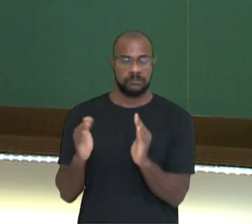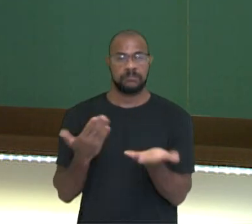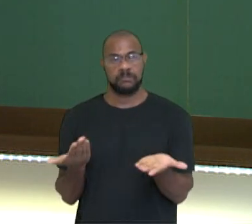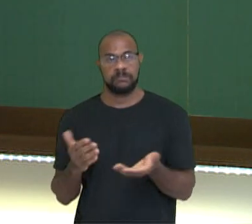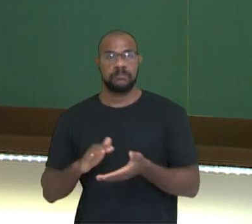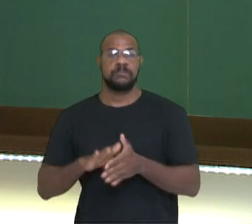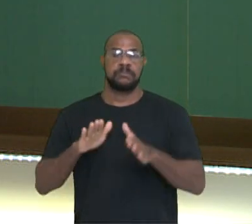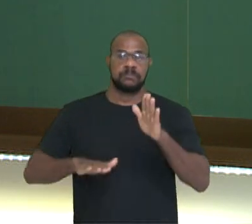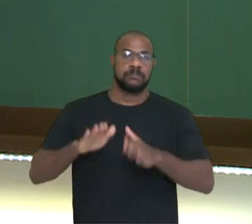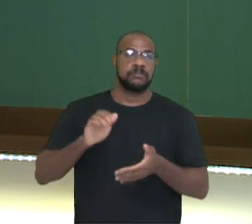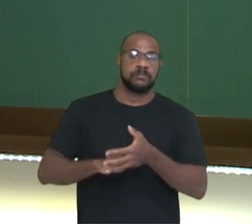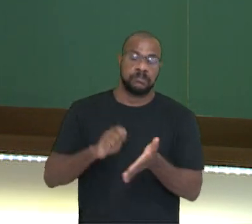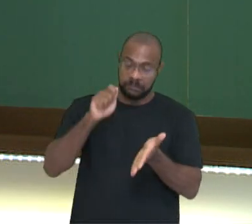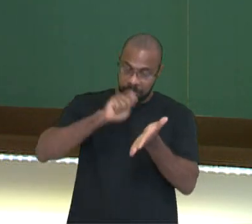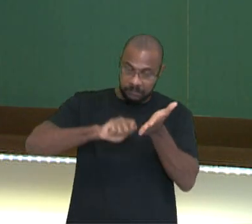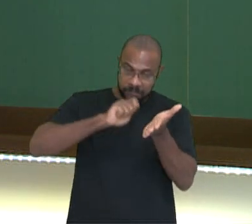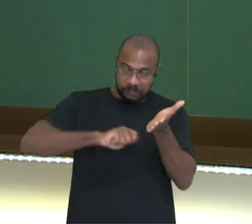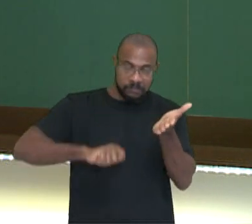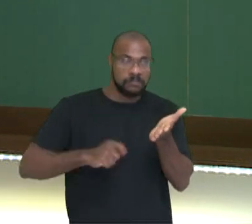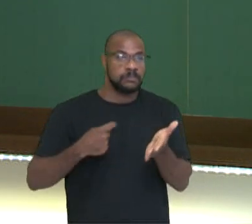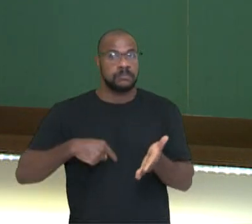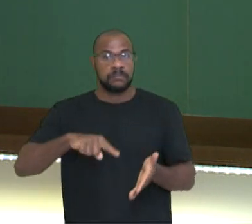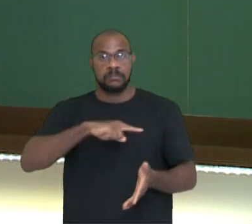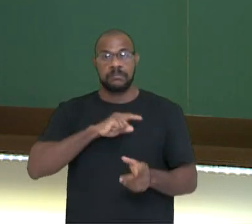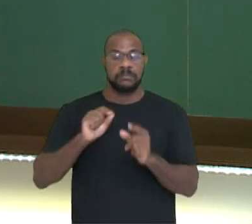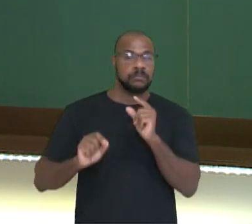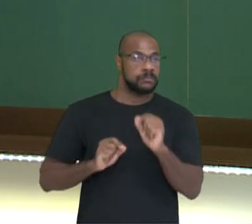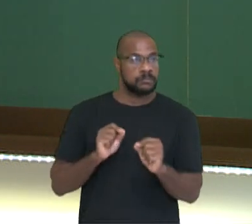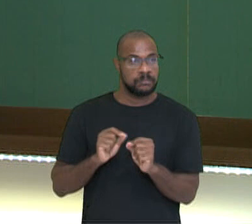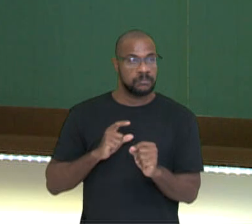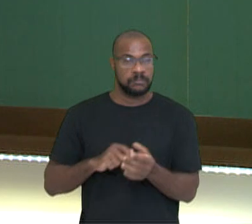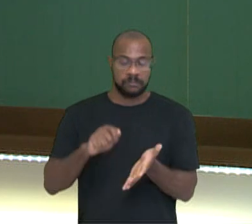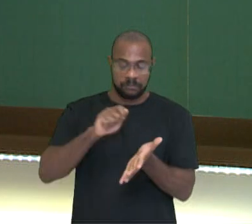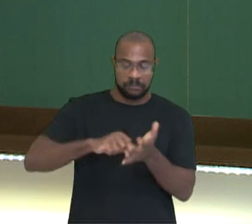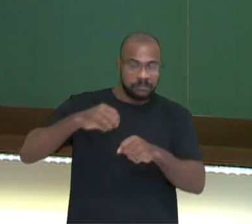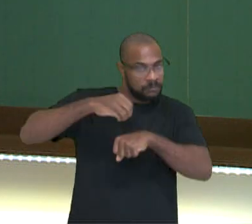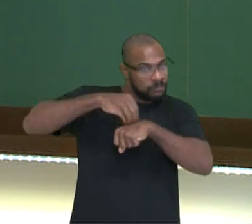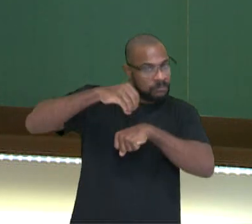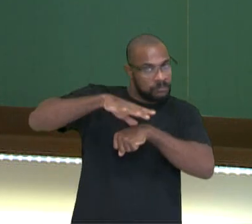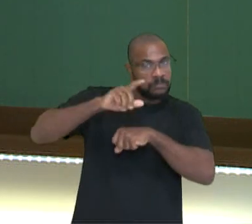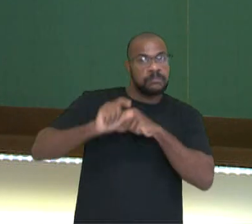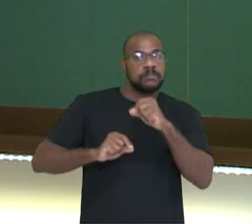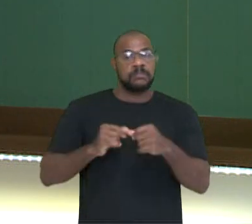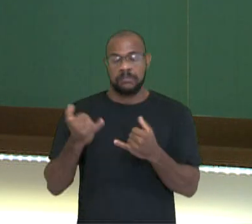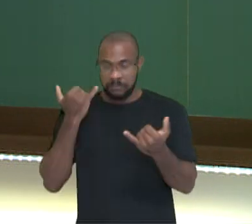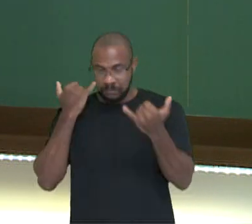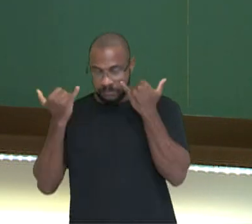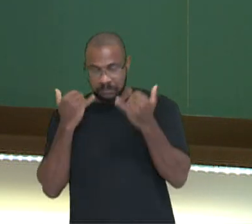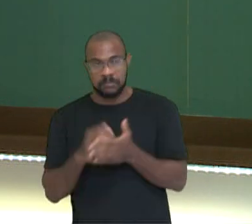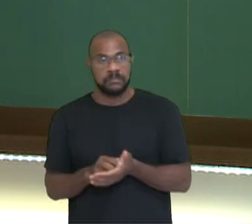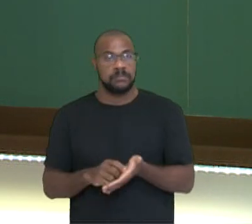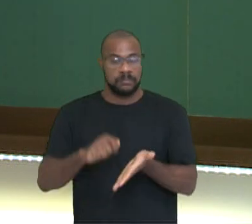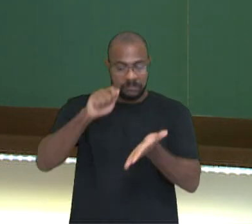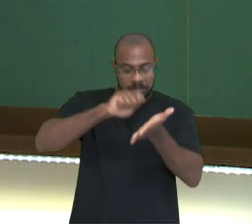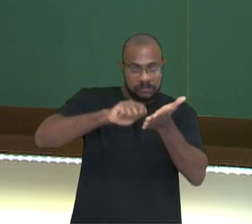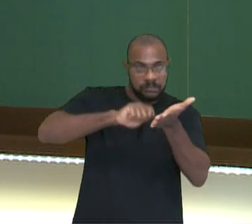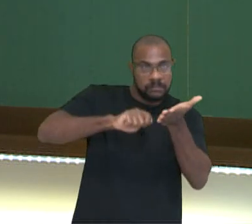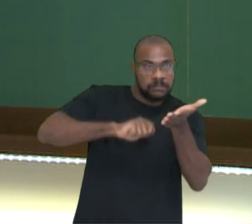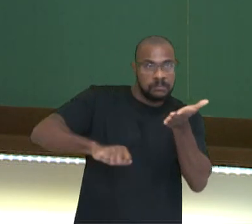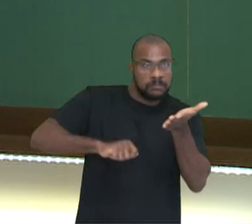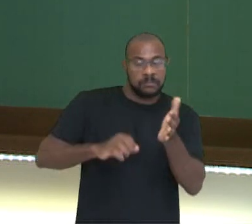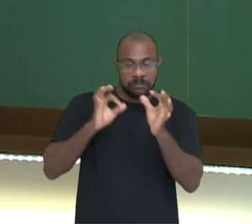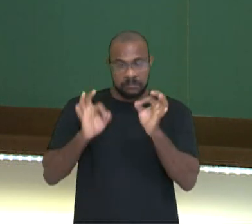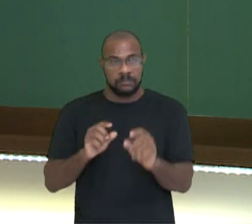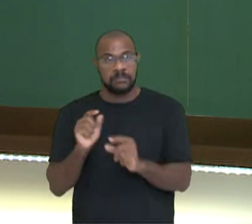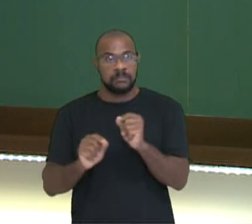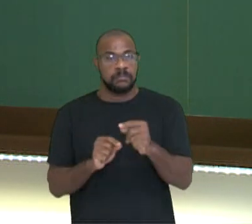quadrantes. Anotem, a gente está aqui, estou passando para vocês essa informação, anotem, primeira determinação é